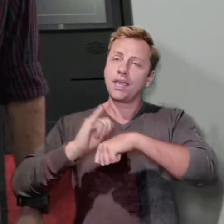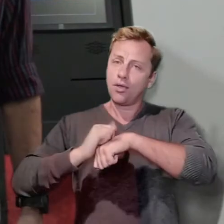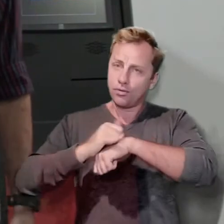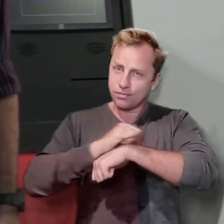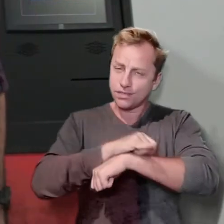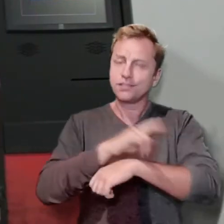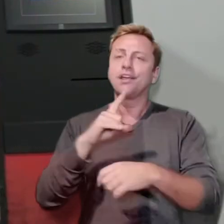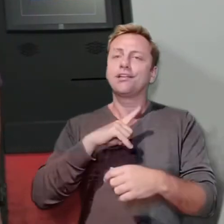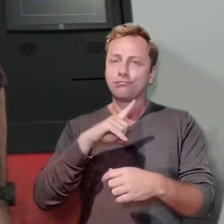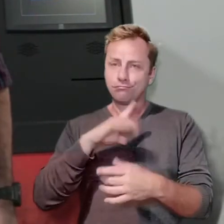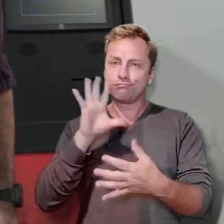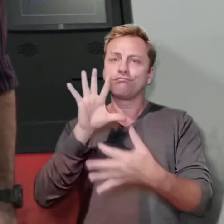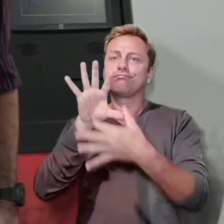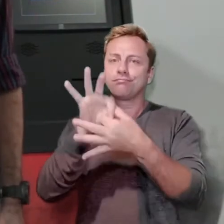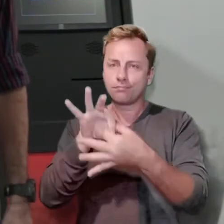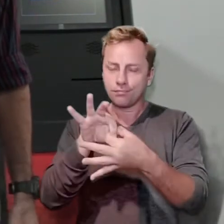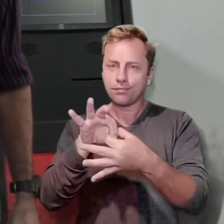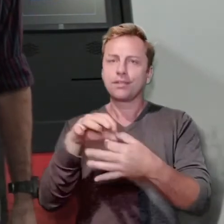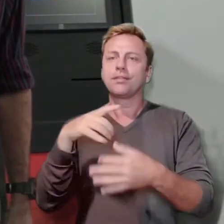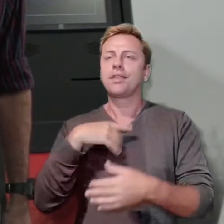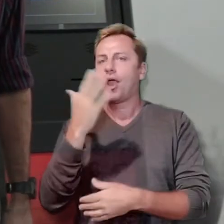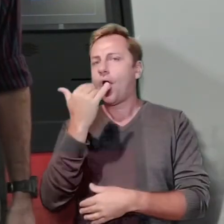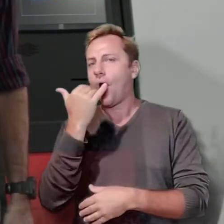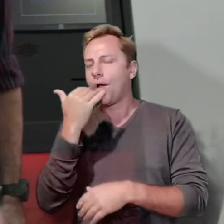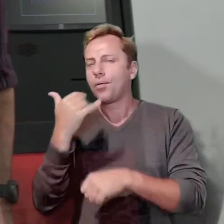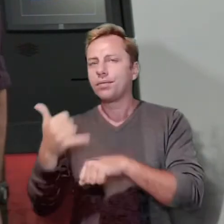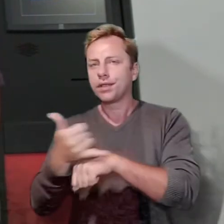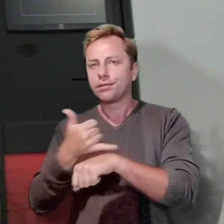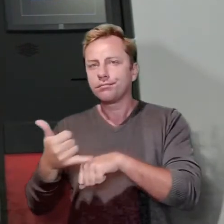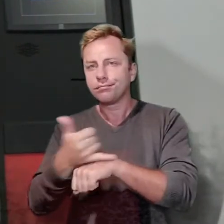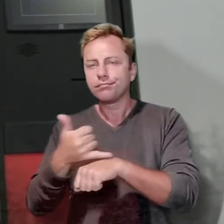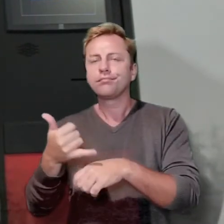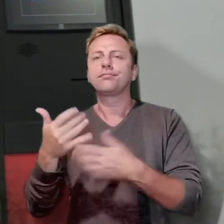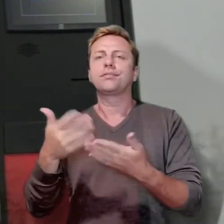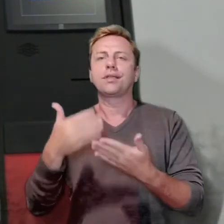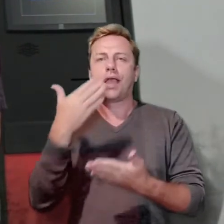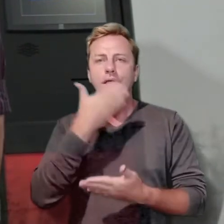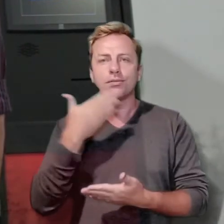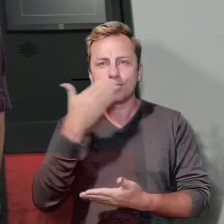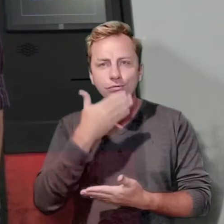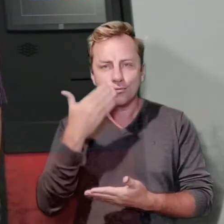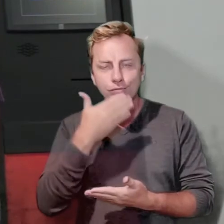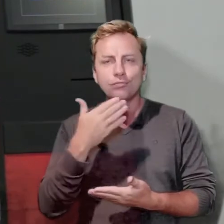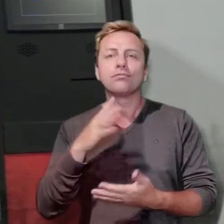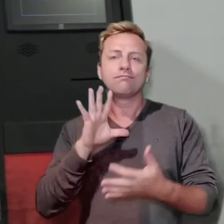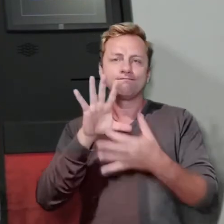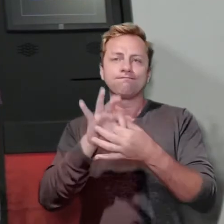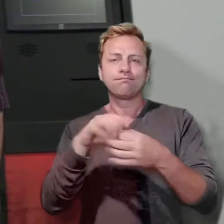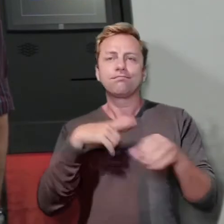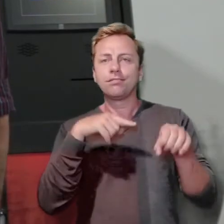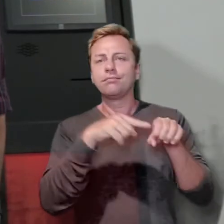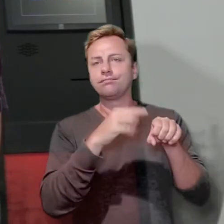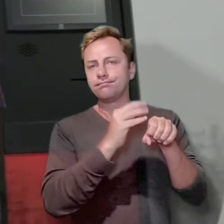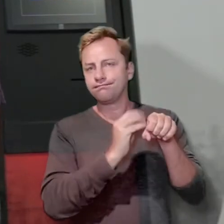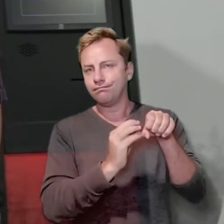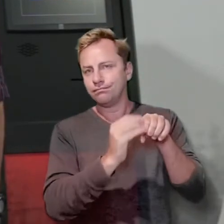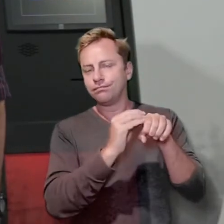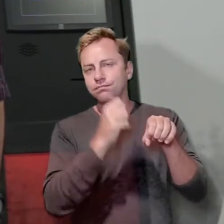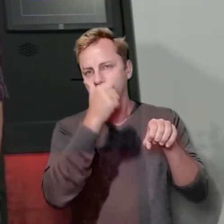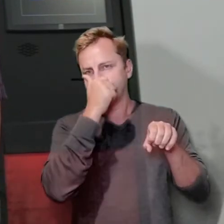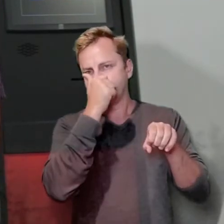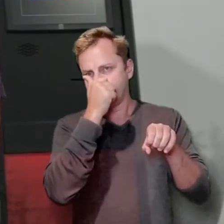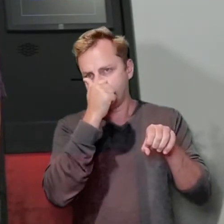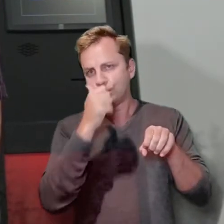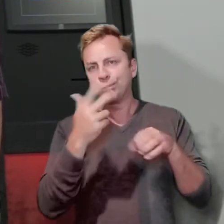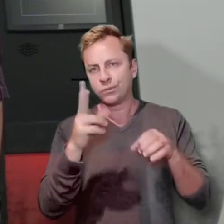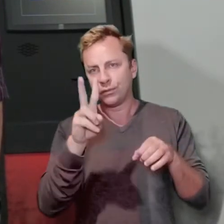obesidade, o consumo de alimentos ricos em gordura, em açúcares, está relacionado com essas obstruções